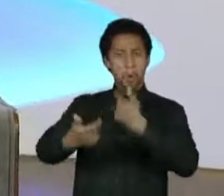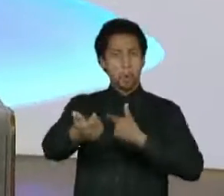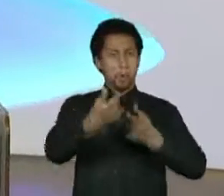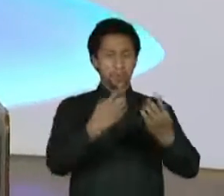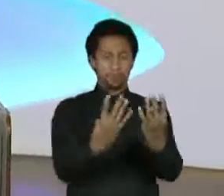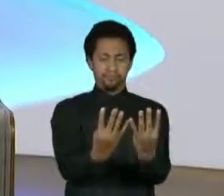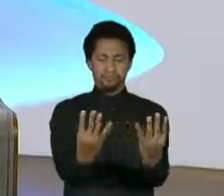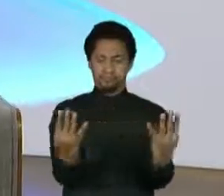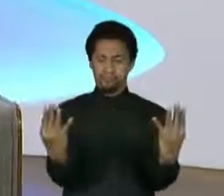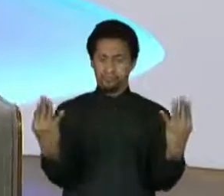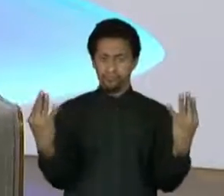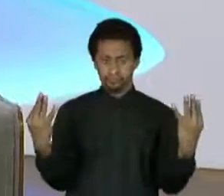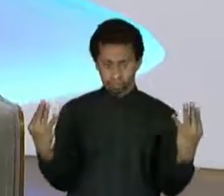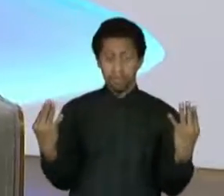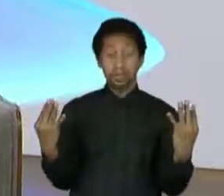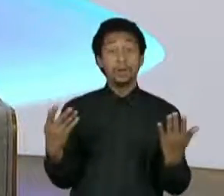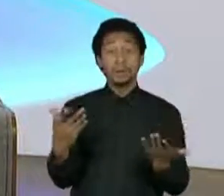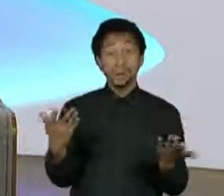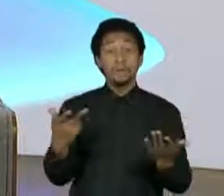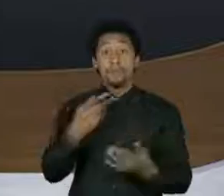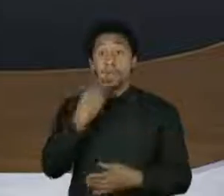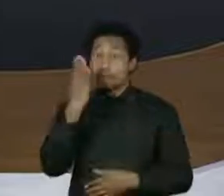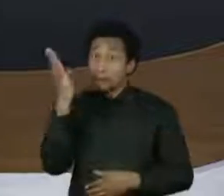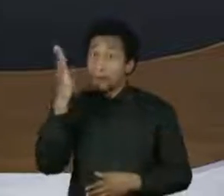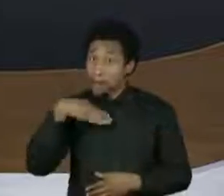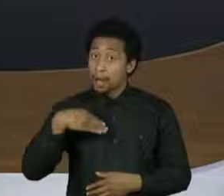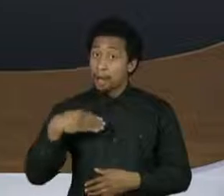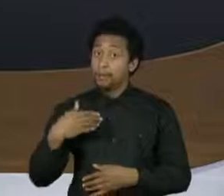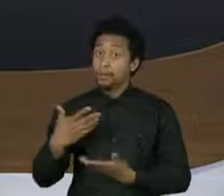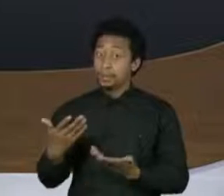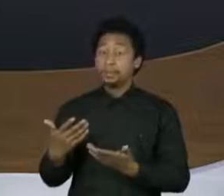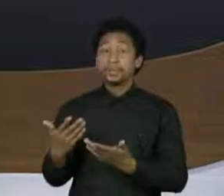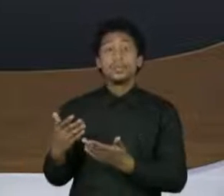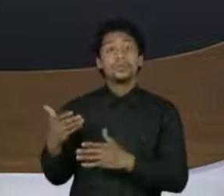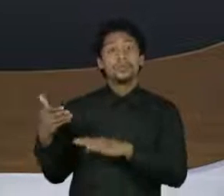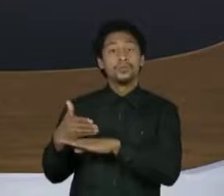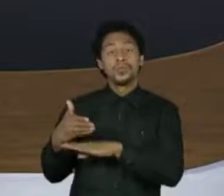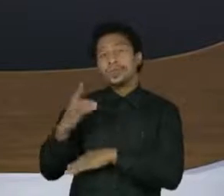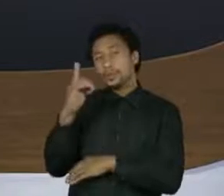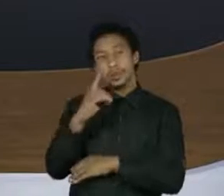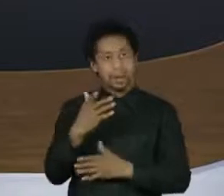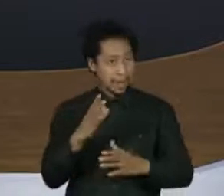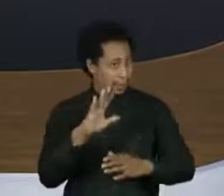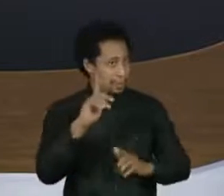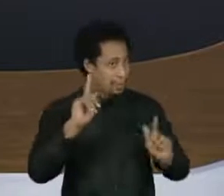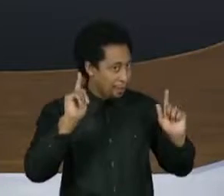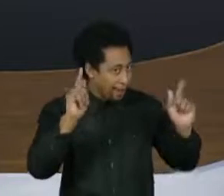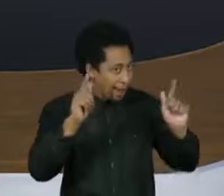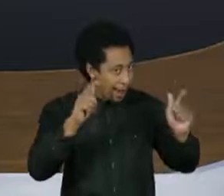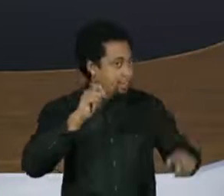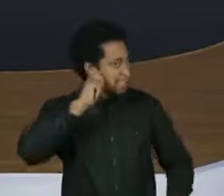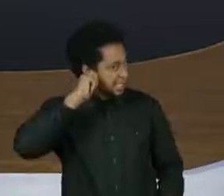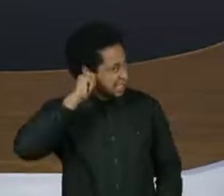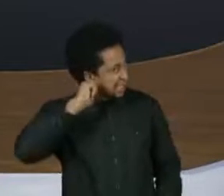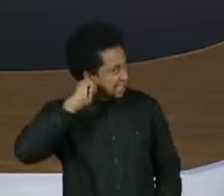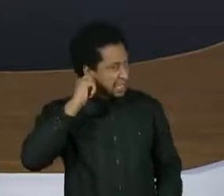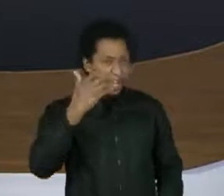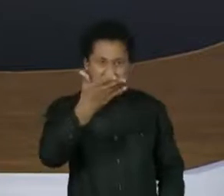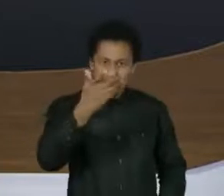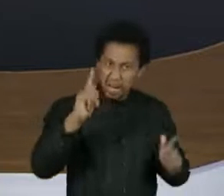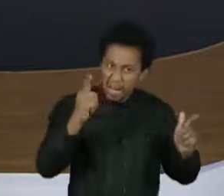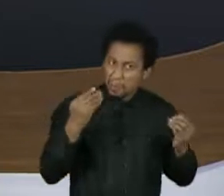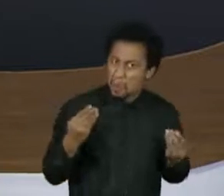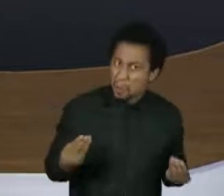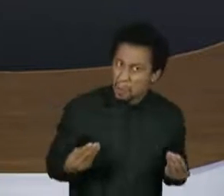criticado de manhã pelo jogo do domingo. A não ser nesse episódio da greve, né, que o Juca até deu um puxão de orelha em vocês, que não era o caso de fazer greve